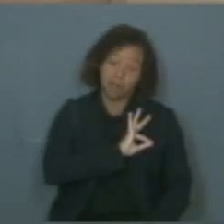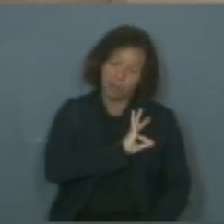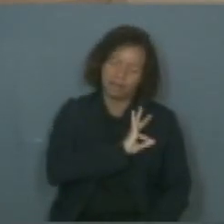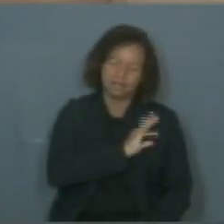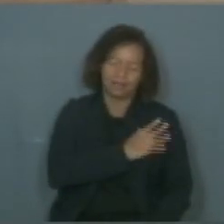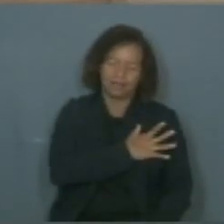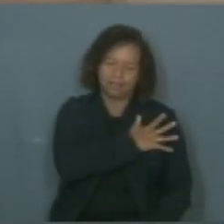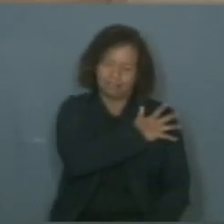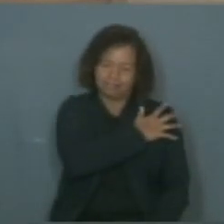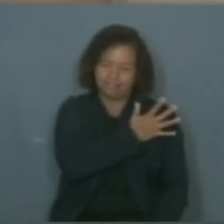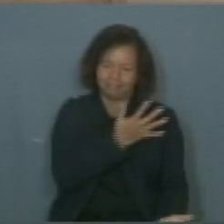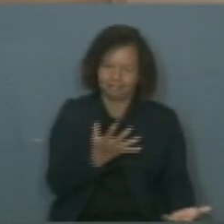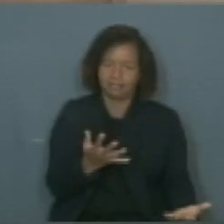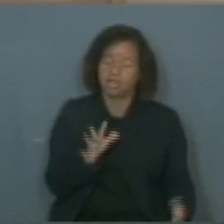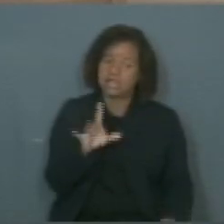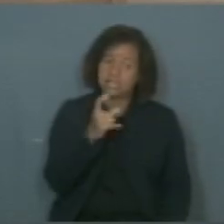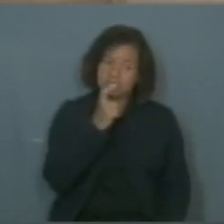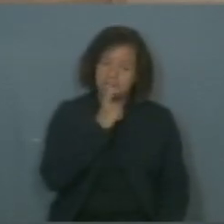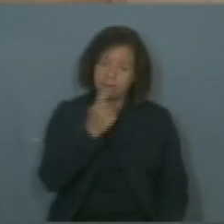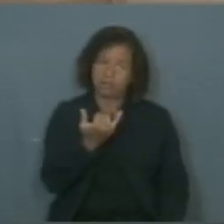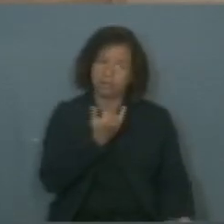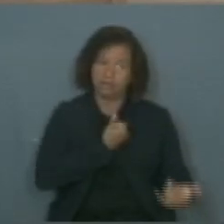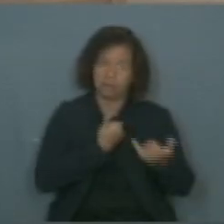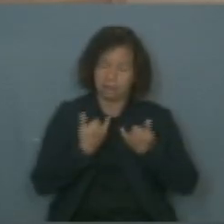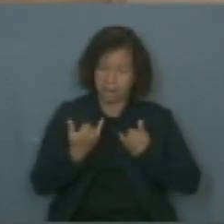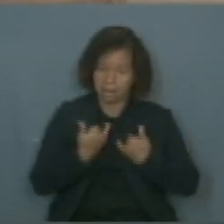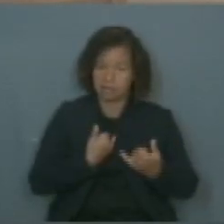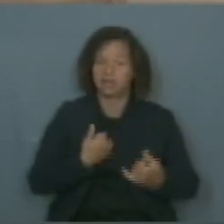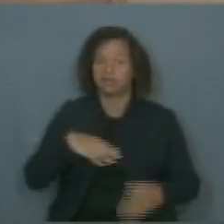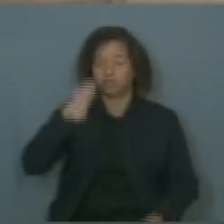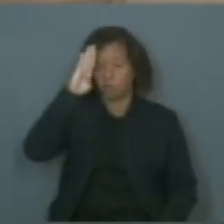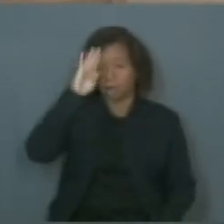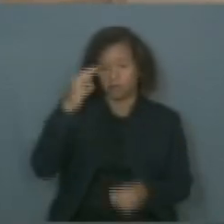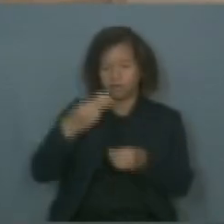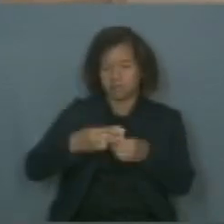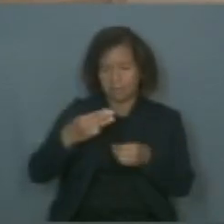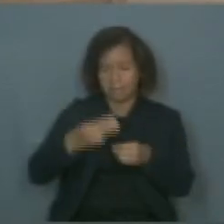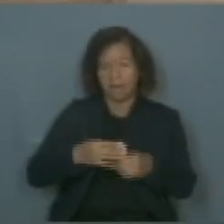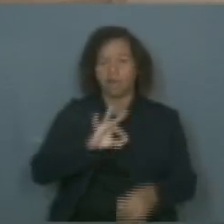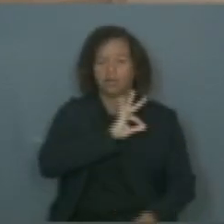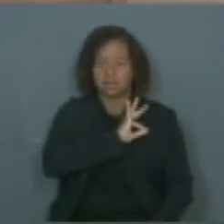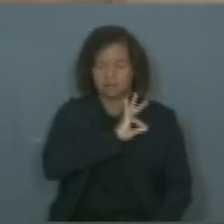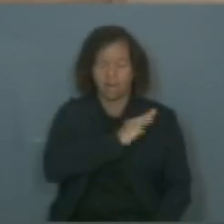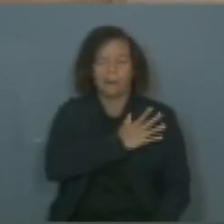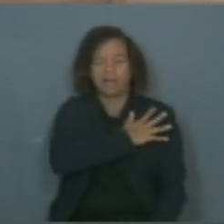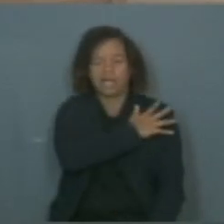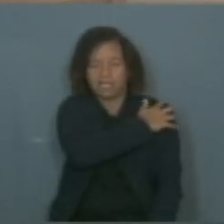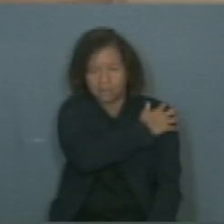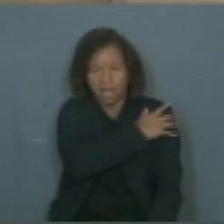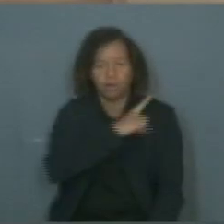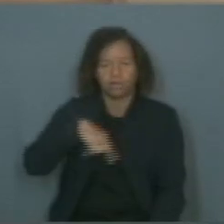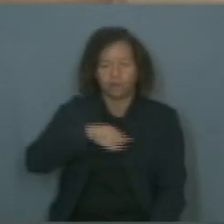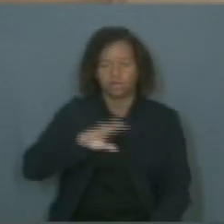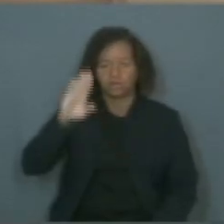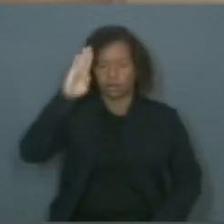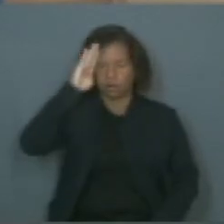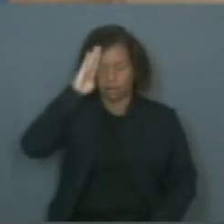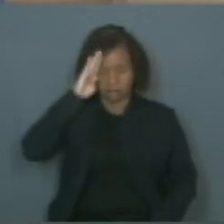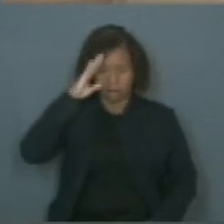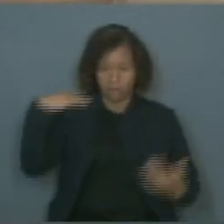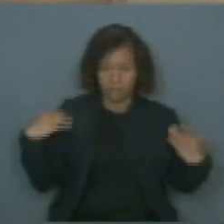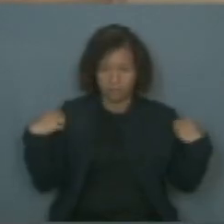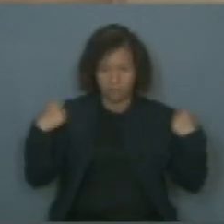Que nos digam se eu estou mentindo, nossos guardas municipais, nossos policiais militares, nossos soldados. A